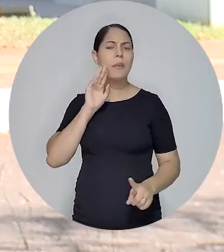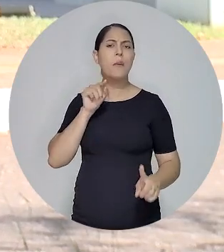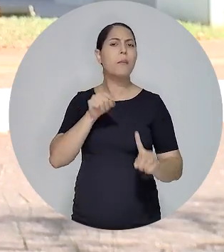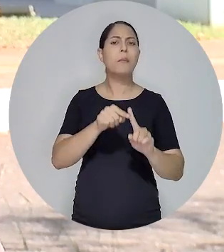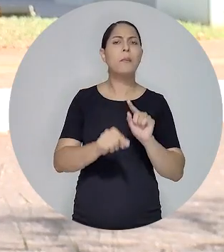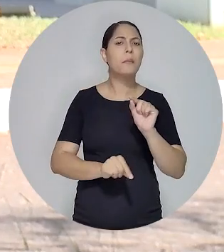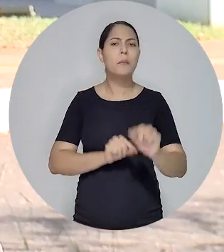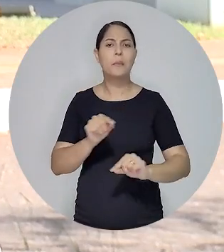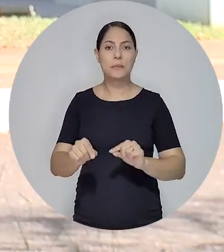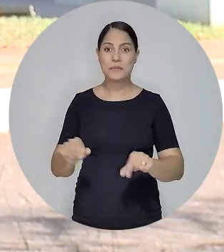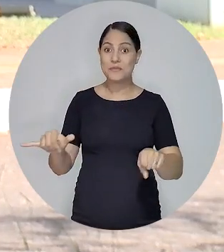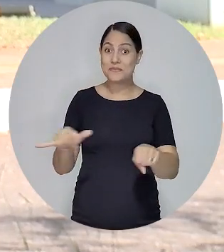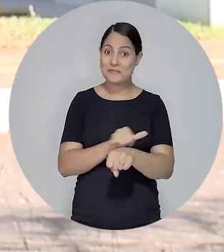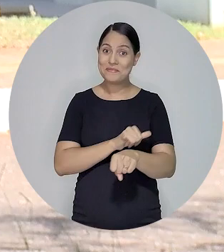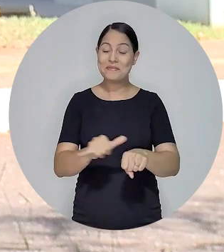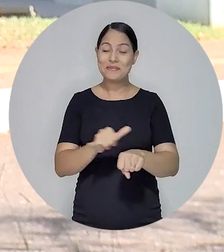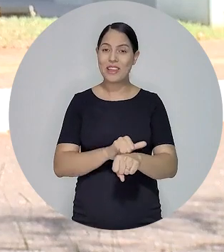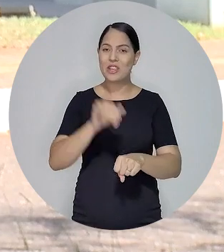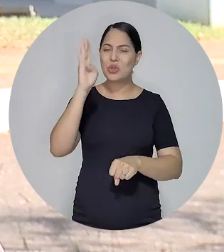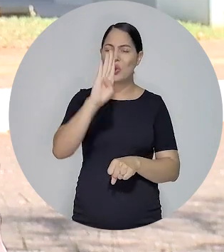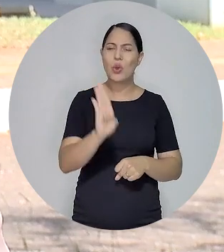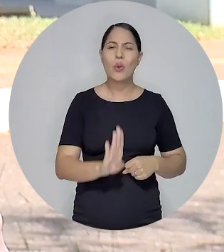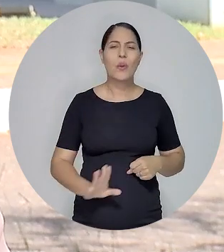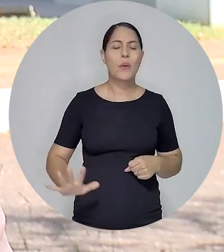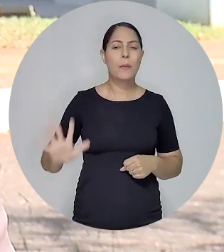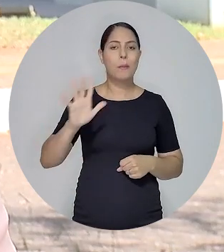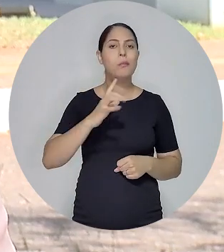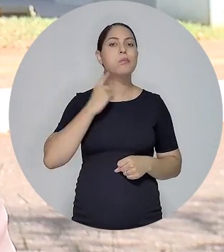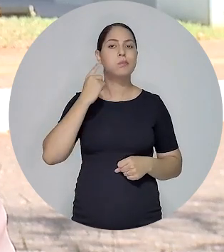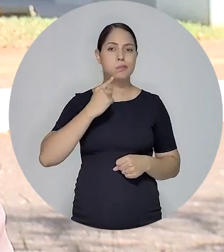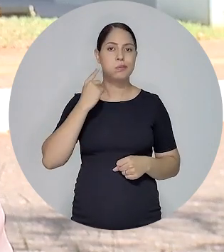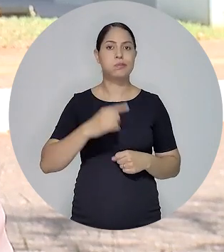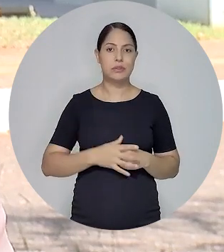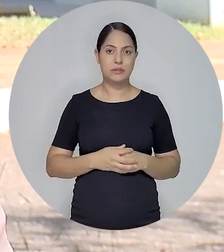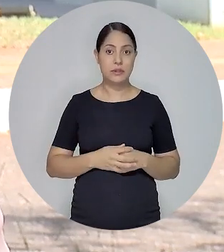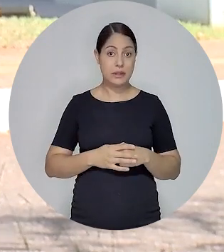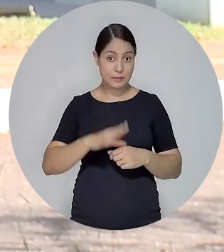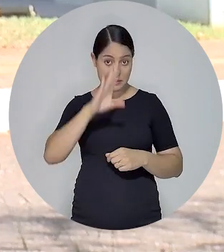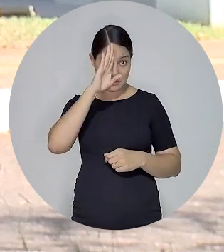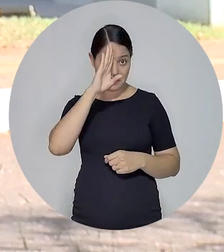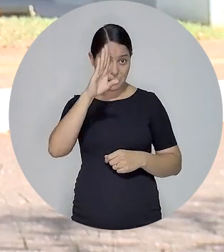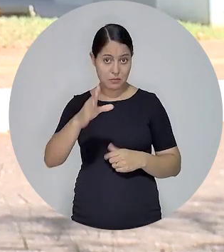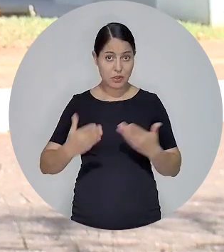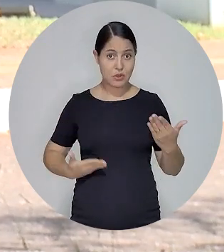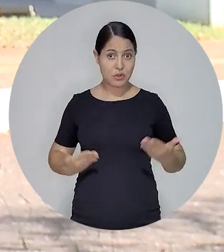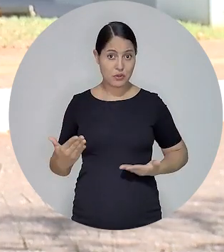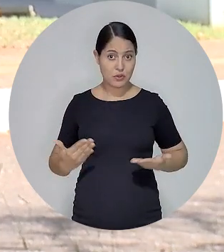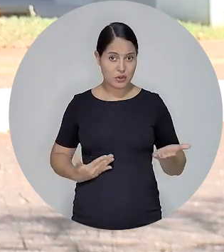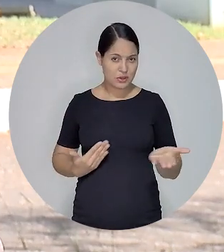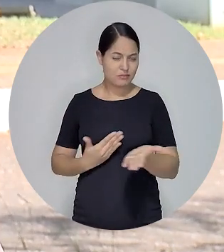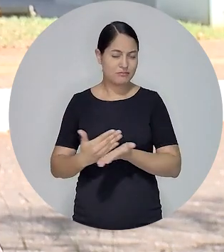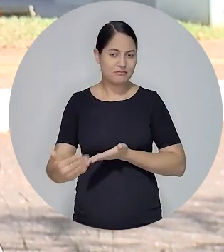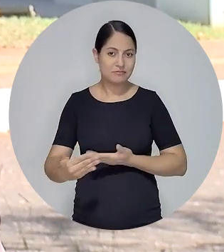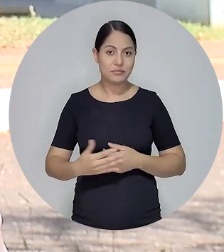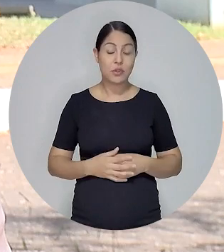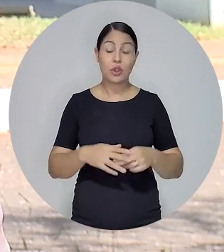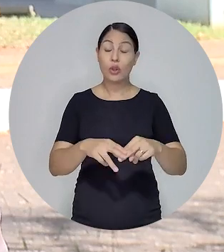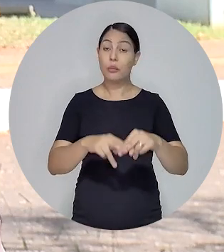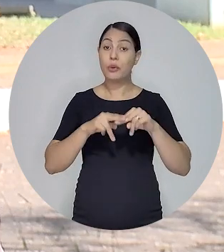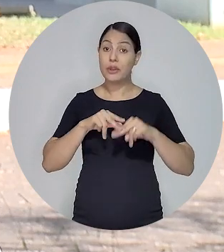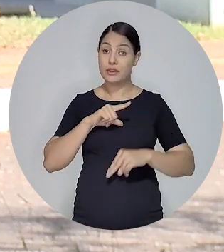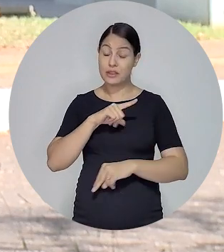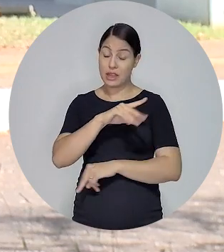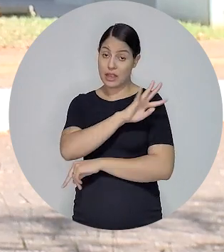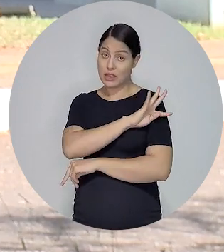uma de suas missões instrumentalizar a voz de todos os advogados brasileiros, sobretudo aqueles em início de carreira. E